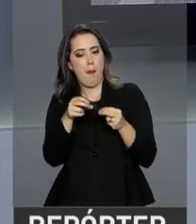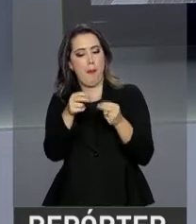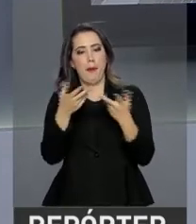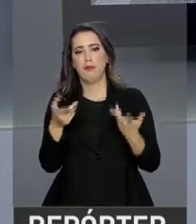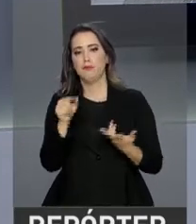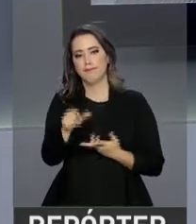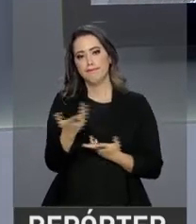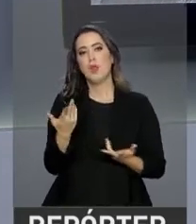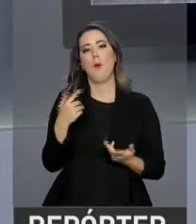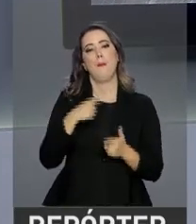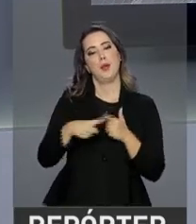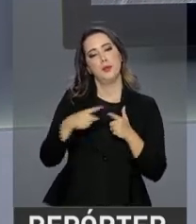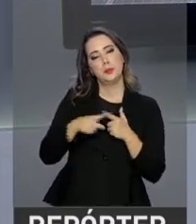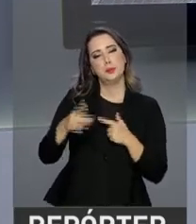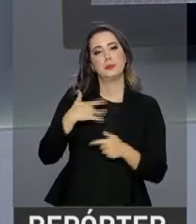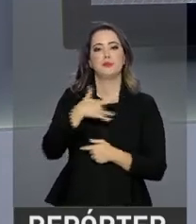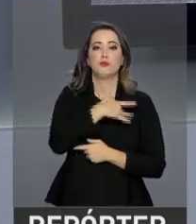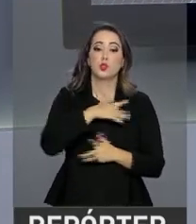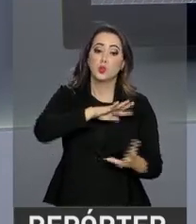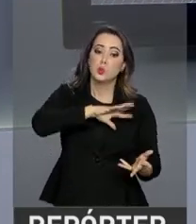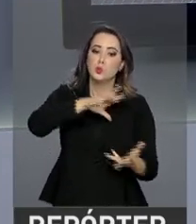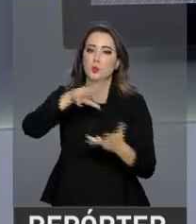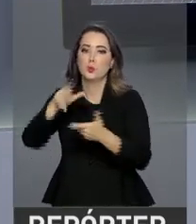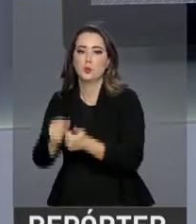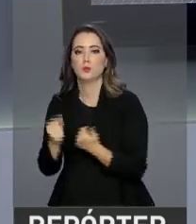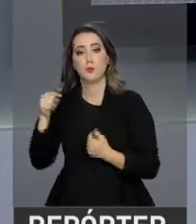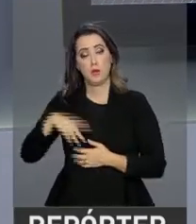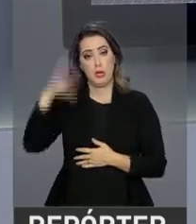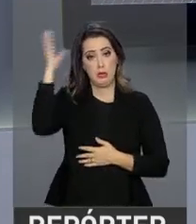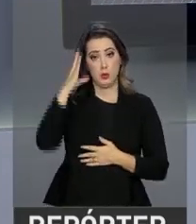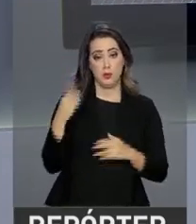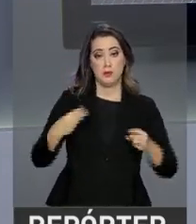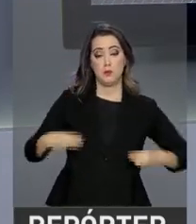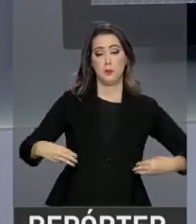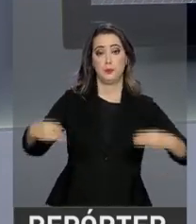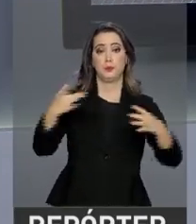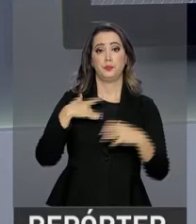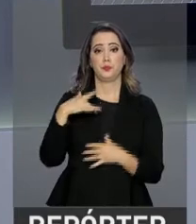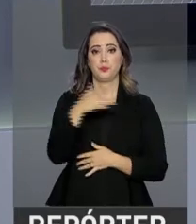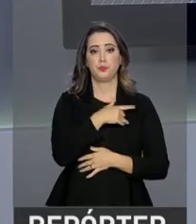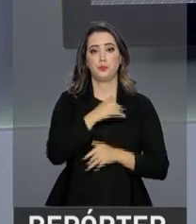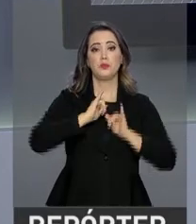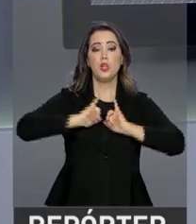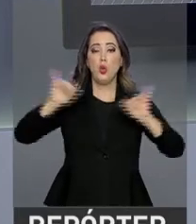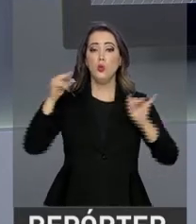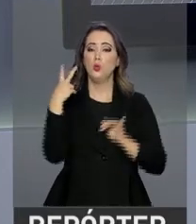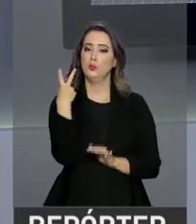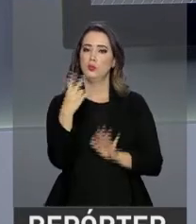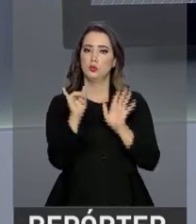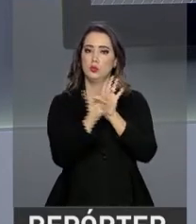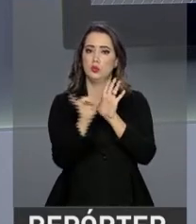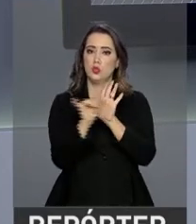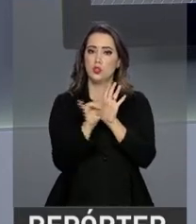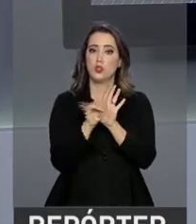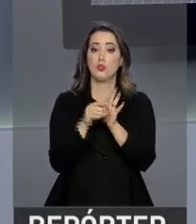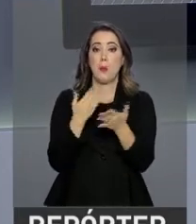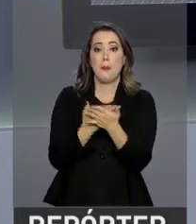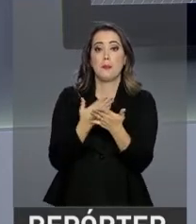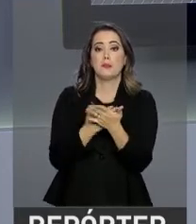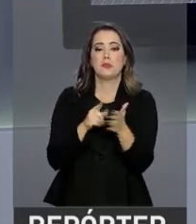à saúde em todo o mundo aqui no brasil o ministério da saúde lançou dois editais para apoiar pesquisas